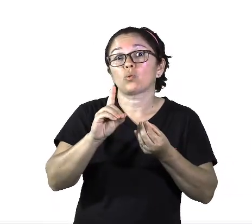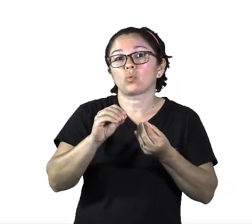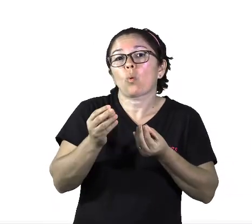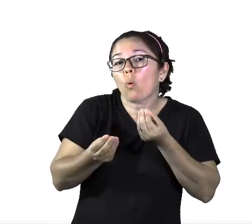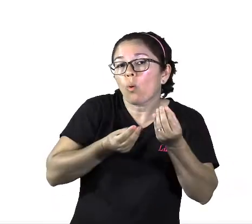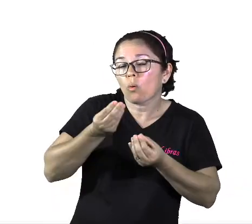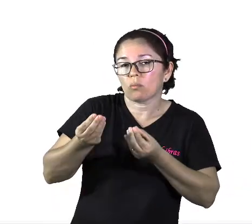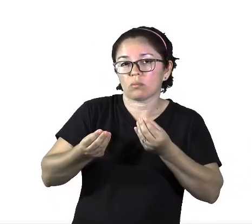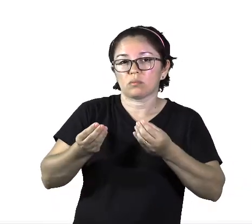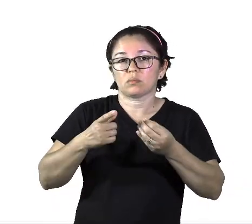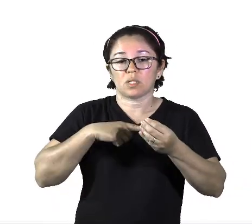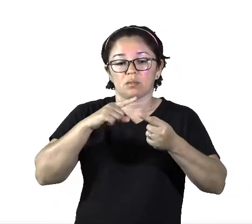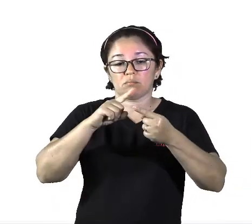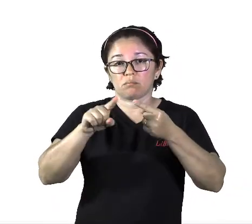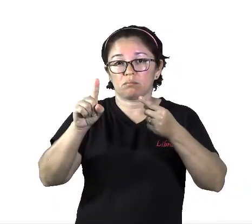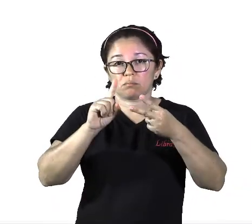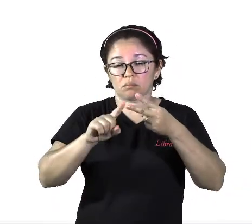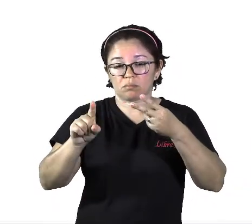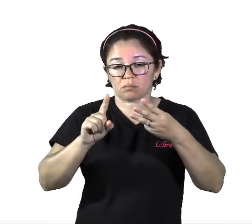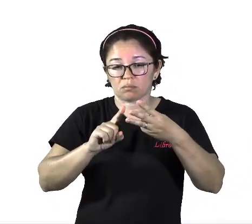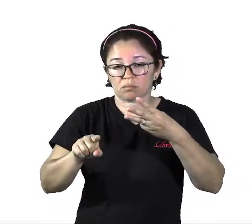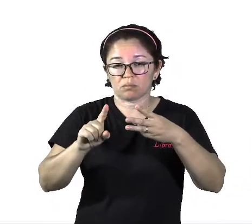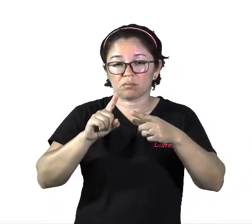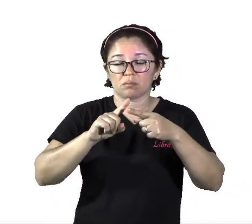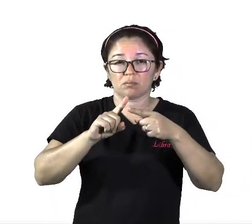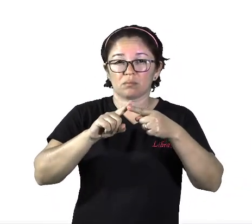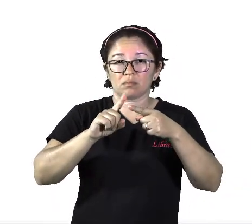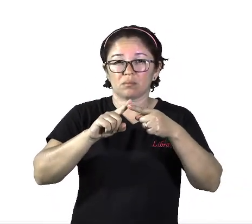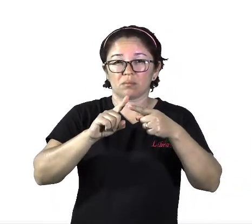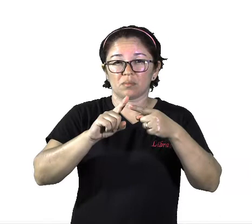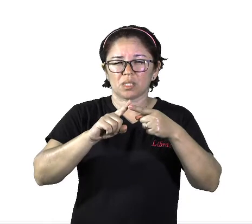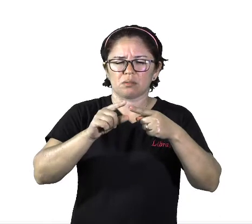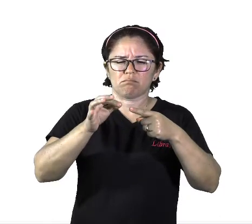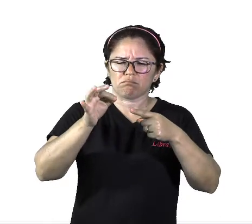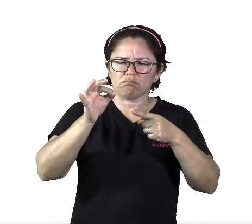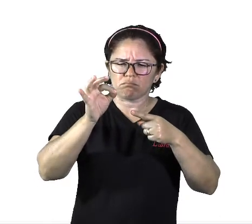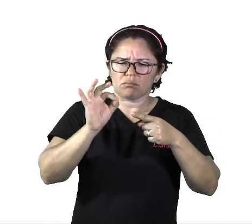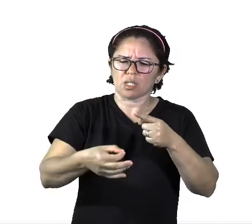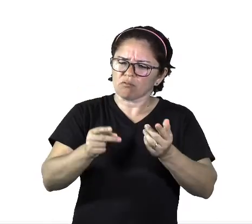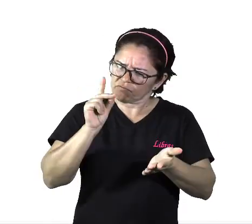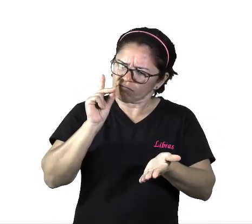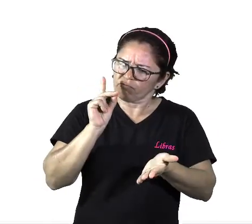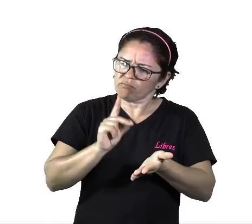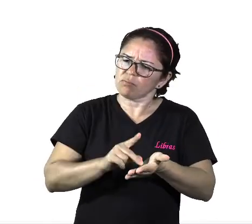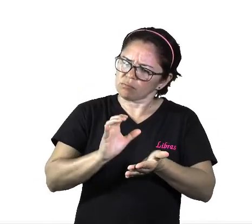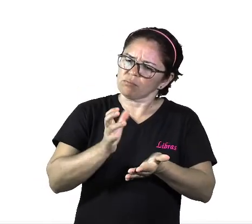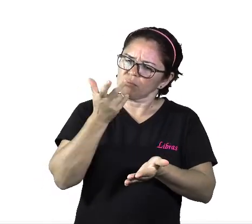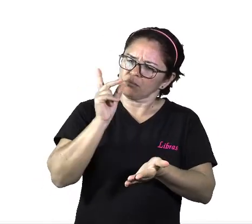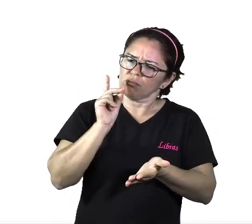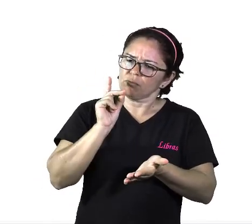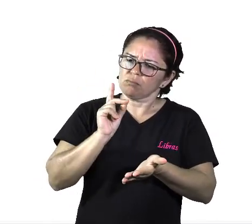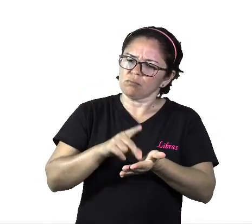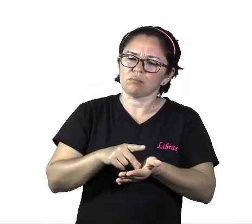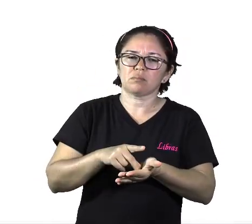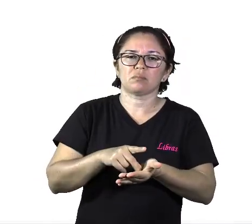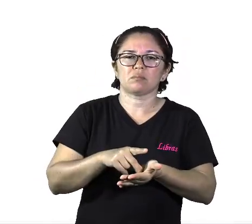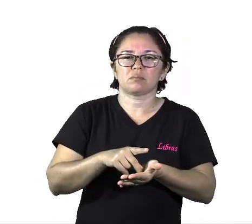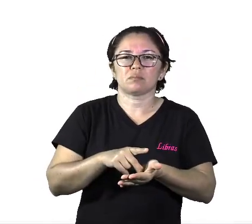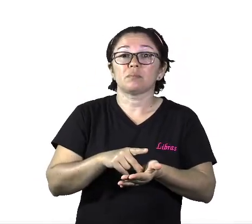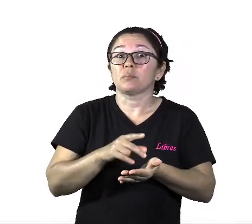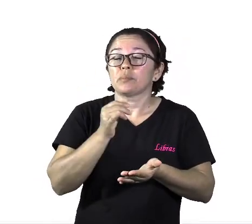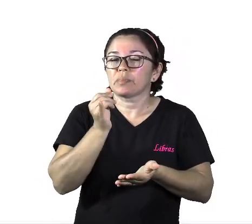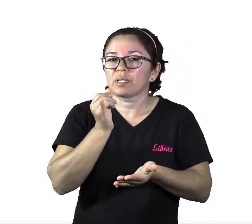conhecê-los? Então, temos o modo indicativo, que indica uma certeza, uma realidade. Muitas